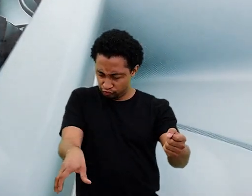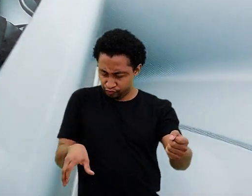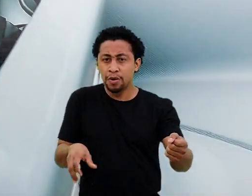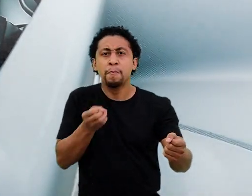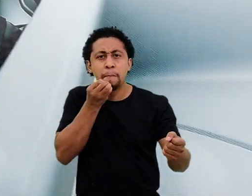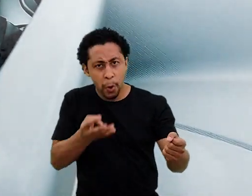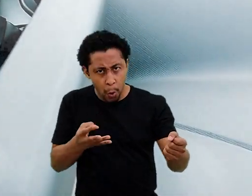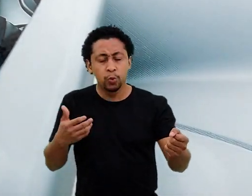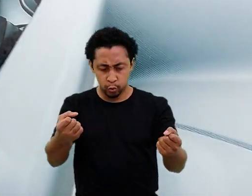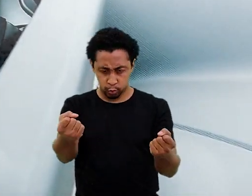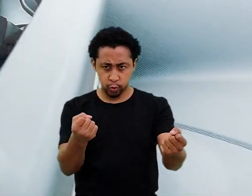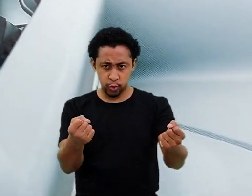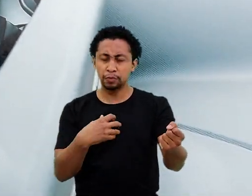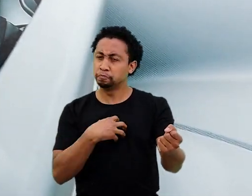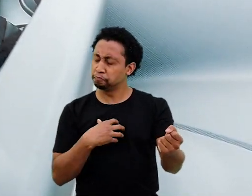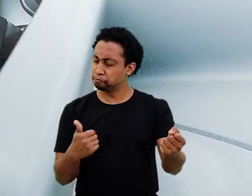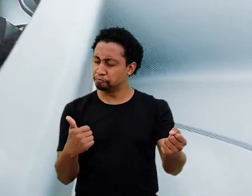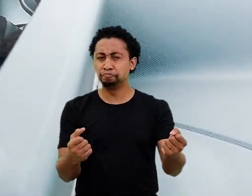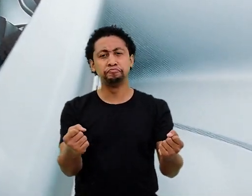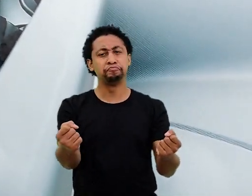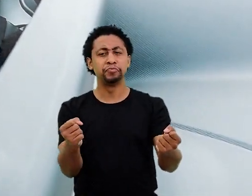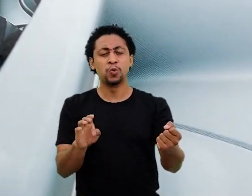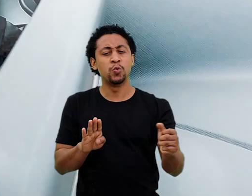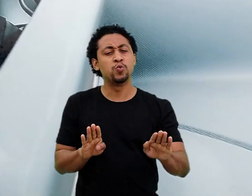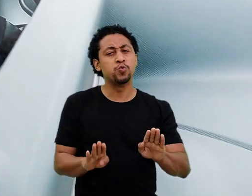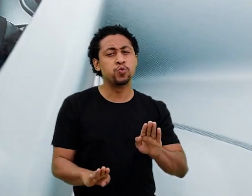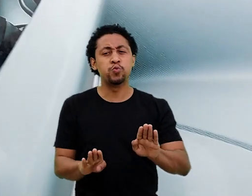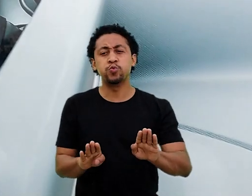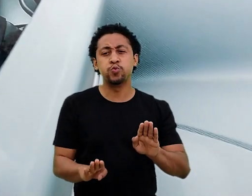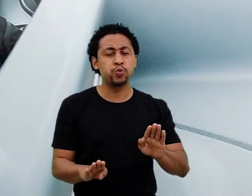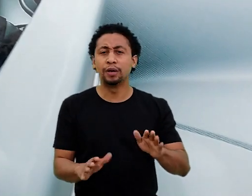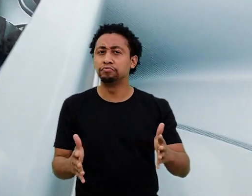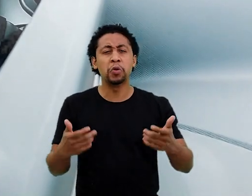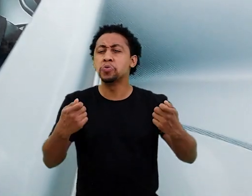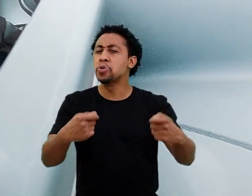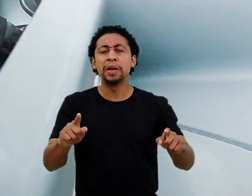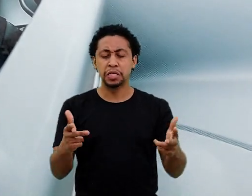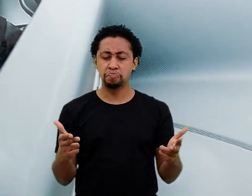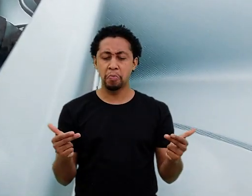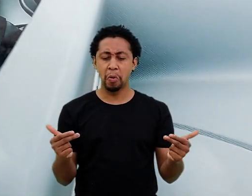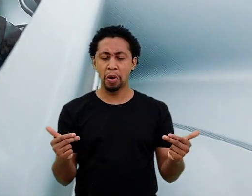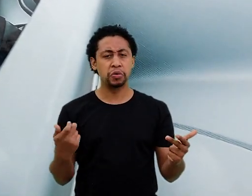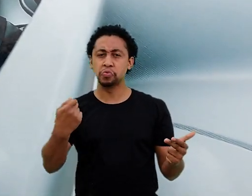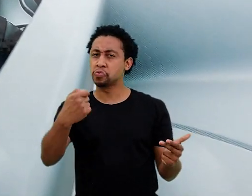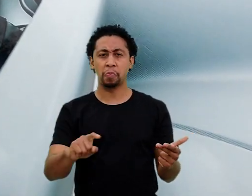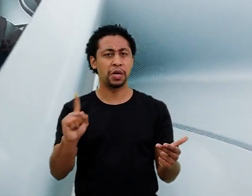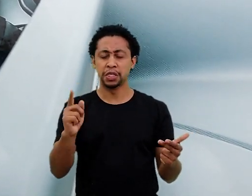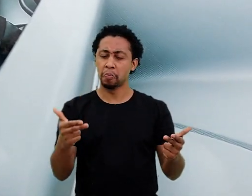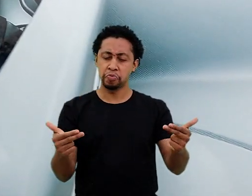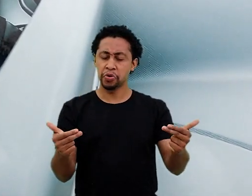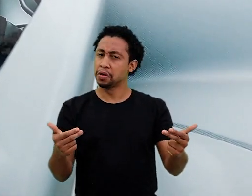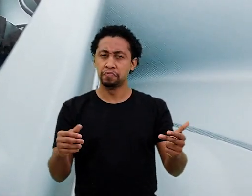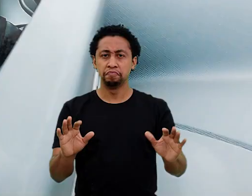super inteligente. Não sinto falta de sequer necessidade de fazer trocas manuais aqui, né? Então com um